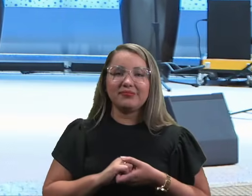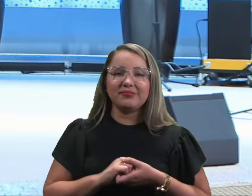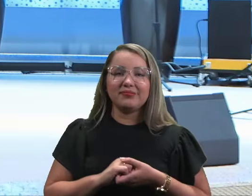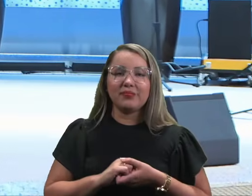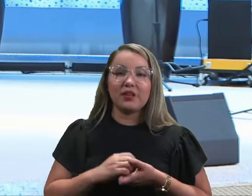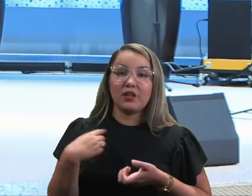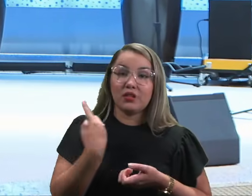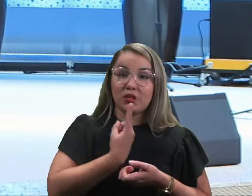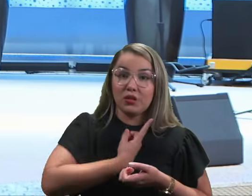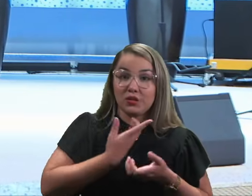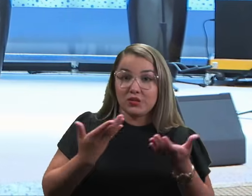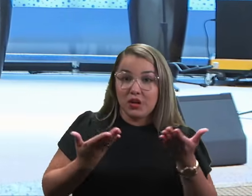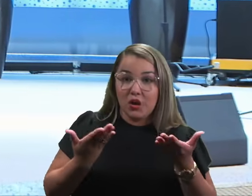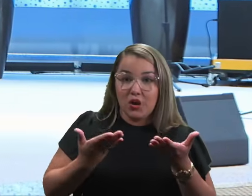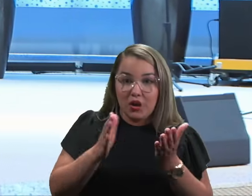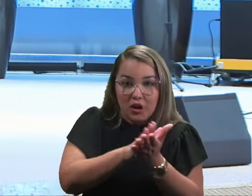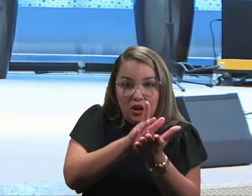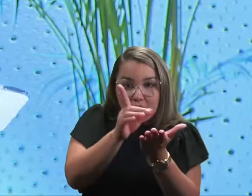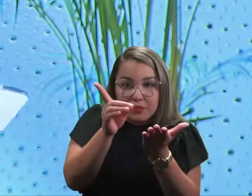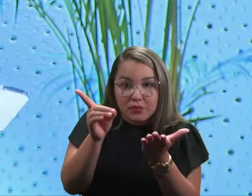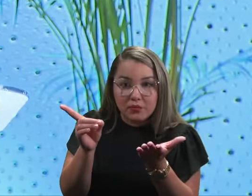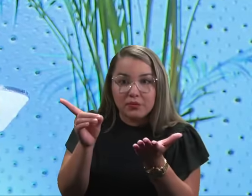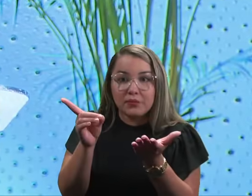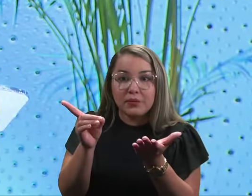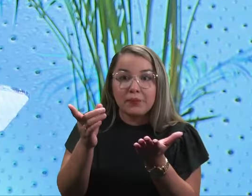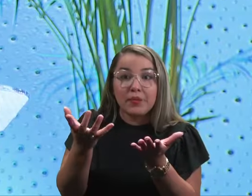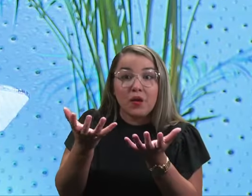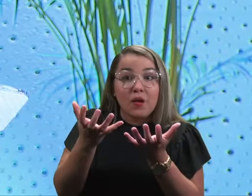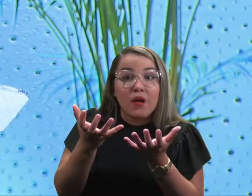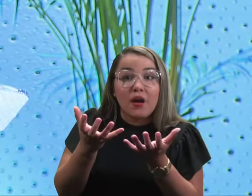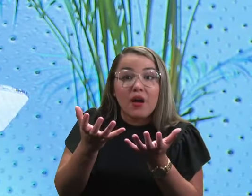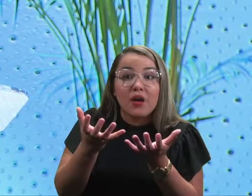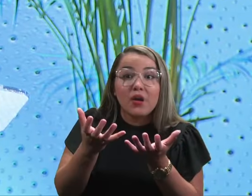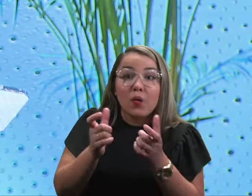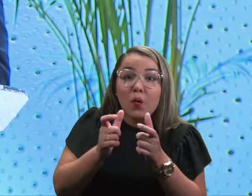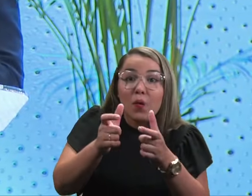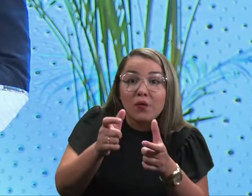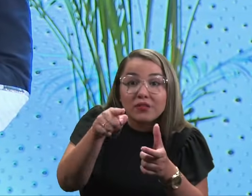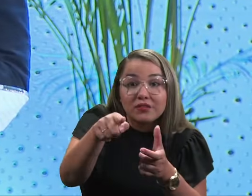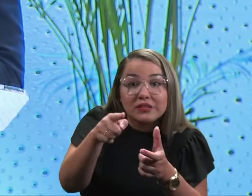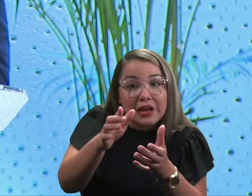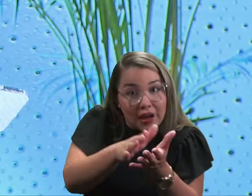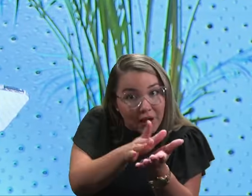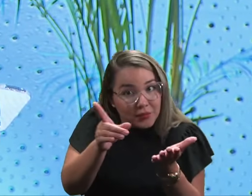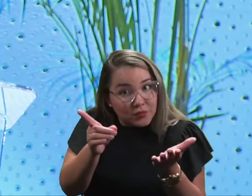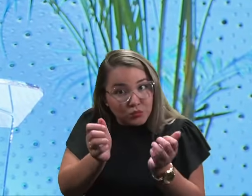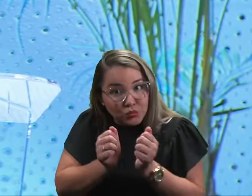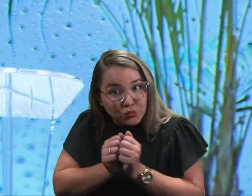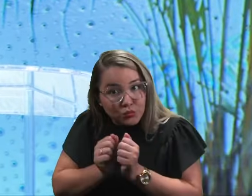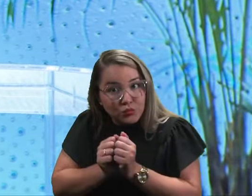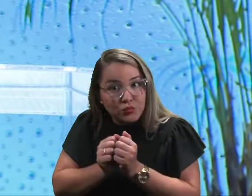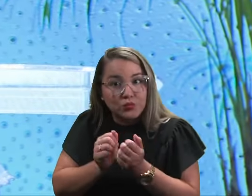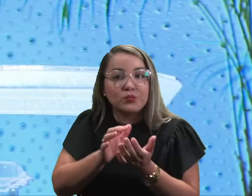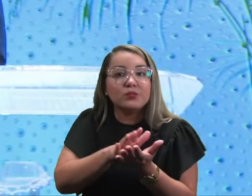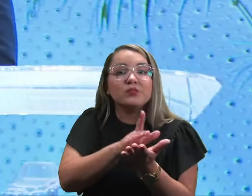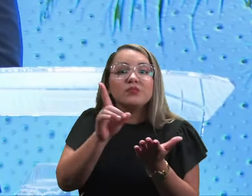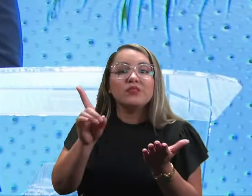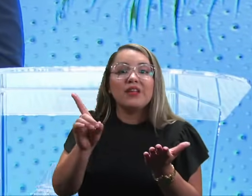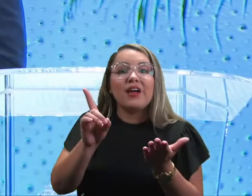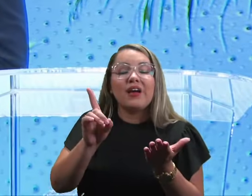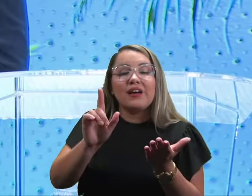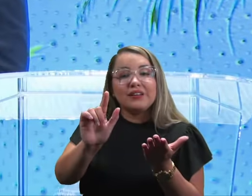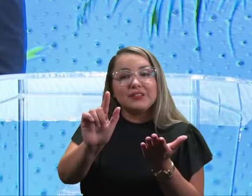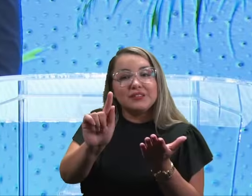Nós vamos abrir a Bíblia nesse momento. Eu convido você para abrir a Bíblia comigo no livro de Gálatas.